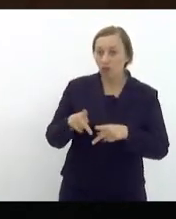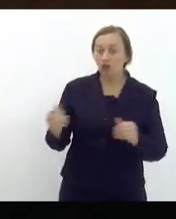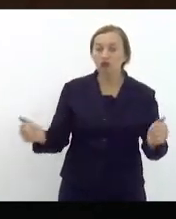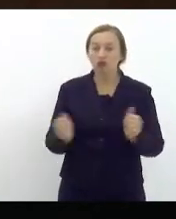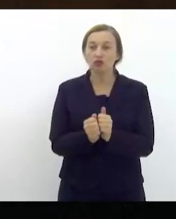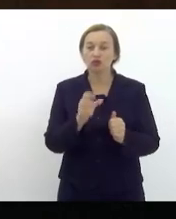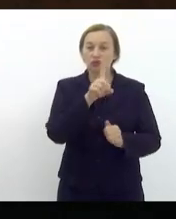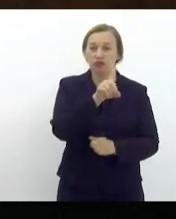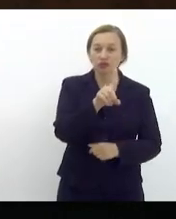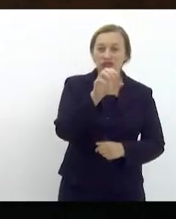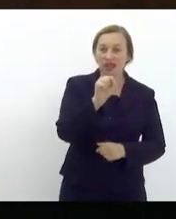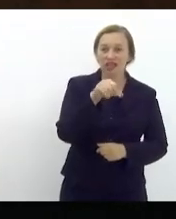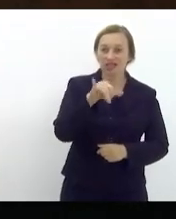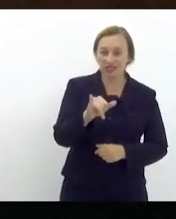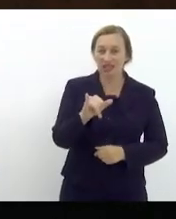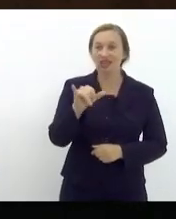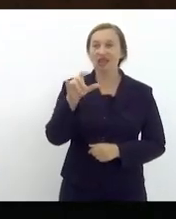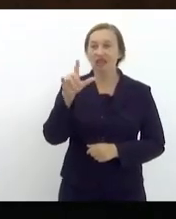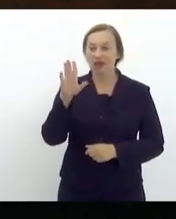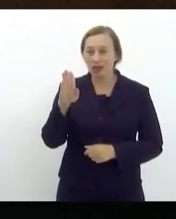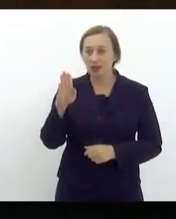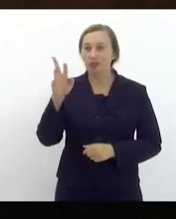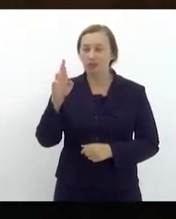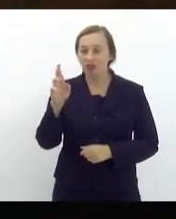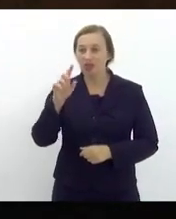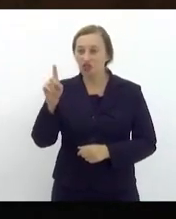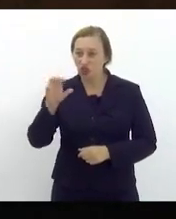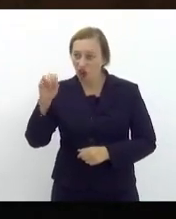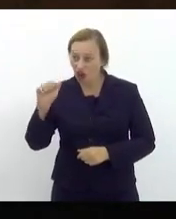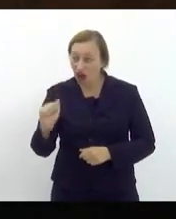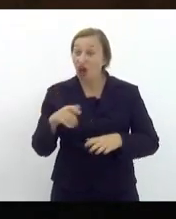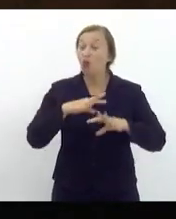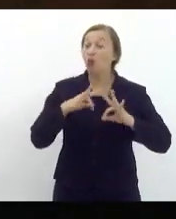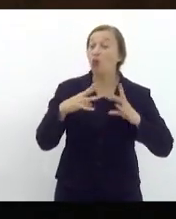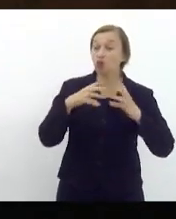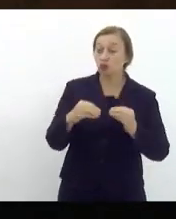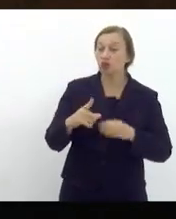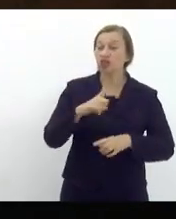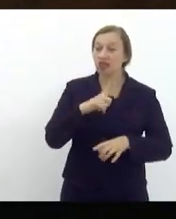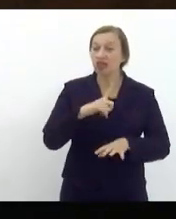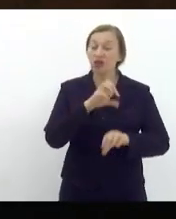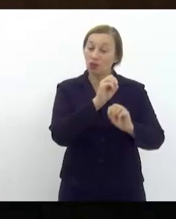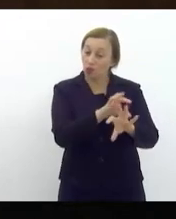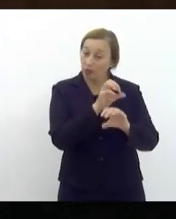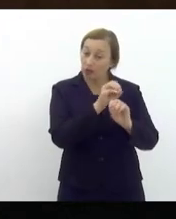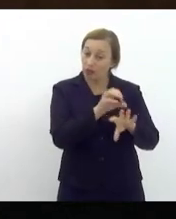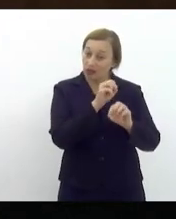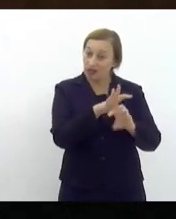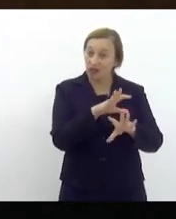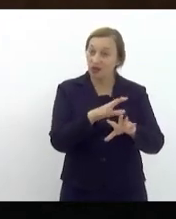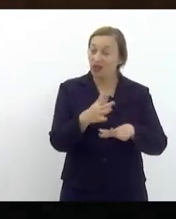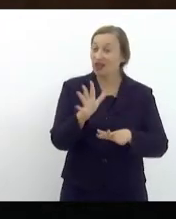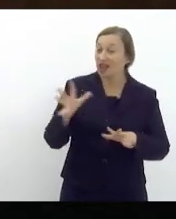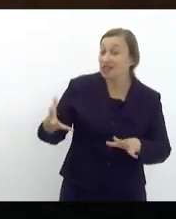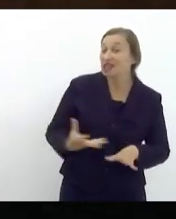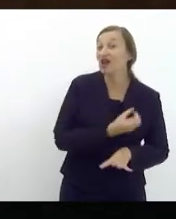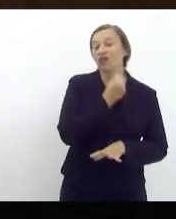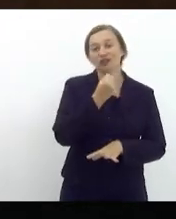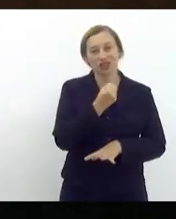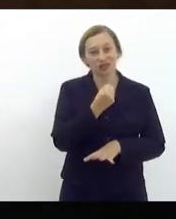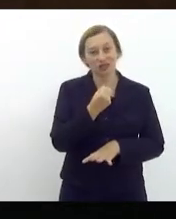Darcy Ribeiro junto Coronel Brizola junto de todo aqueles que têm como educar sal educação a salvação